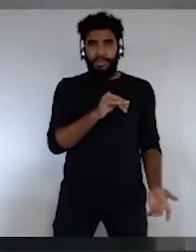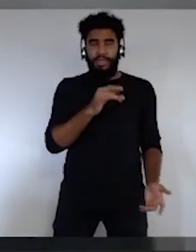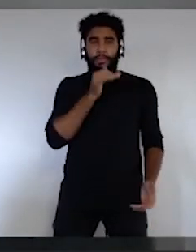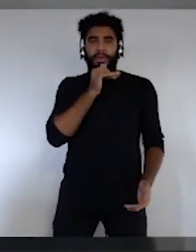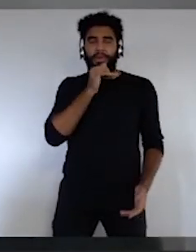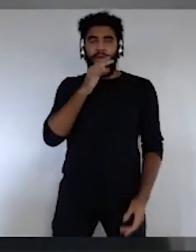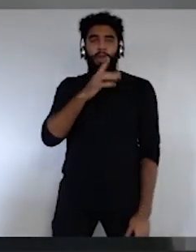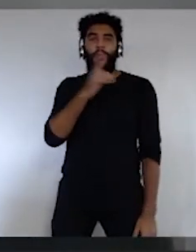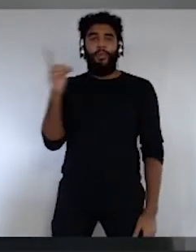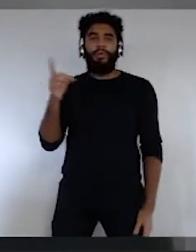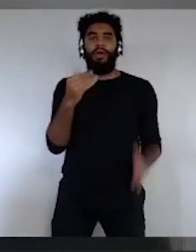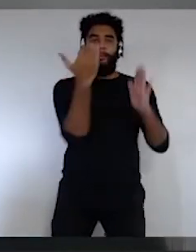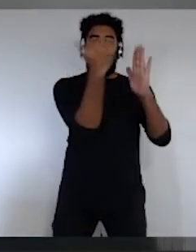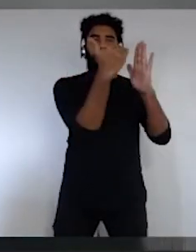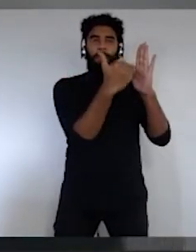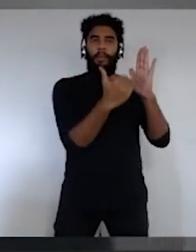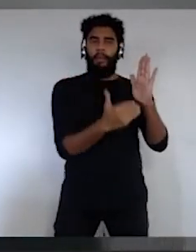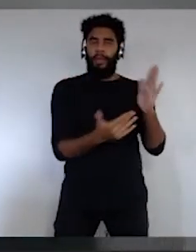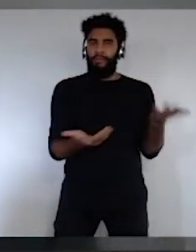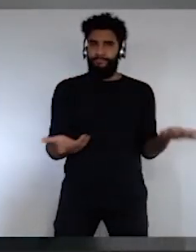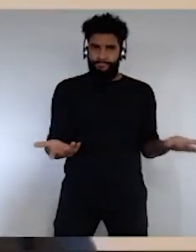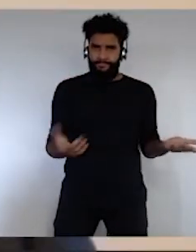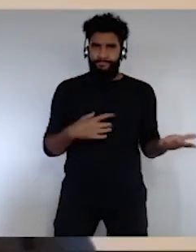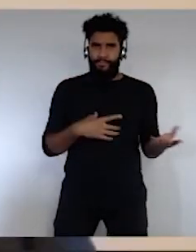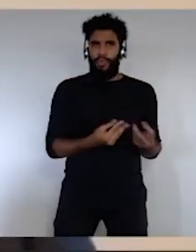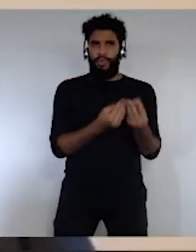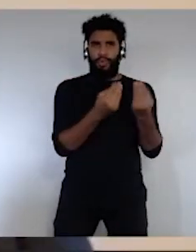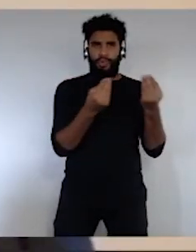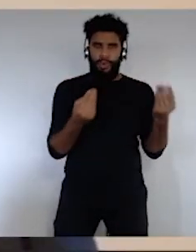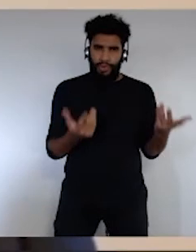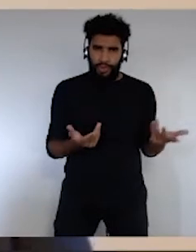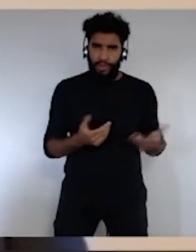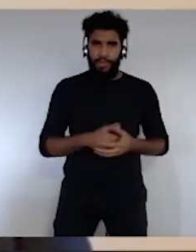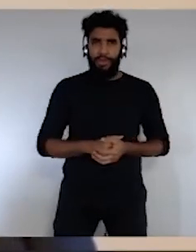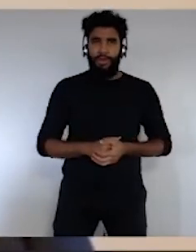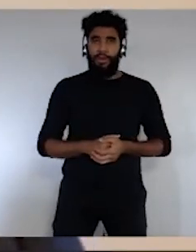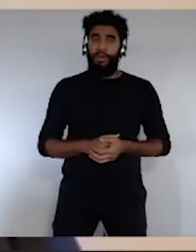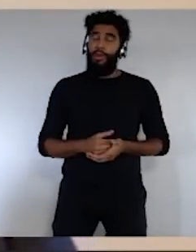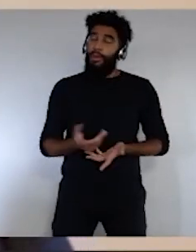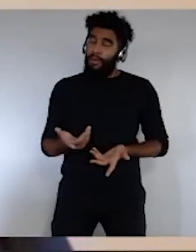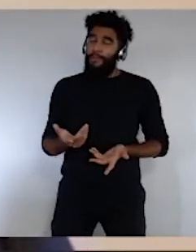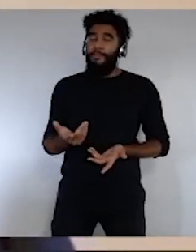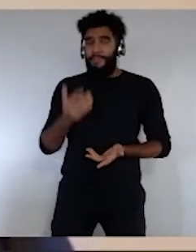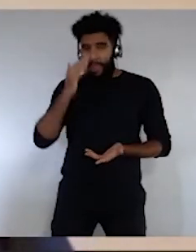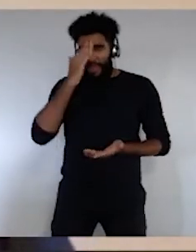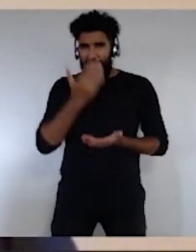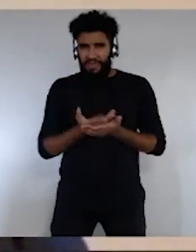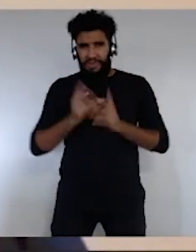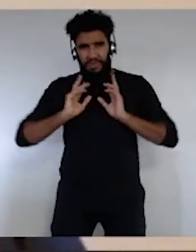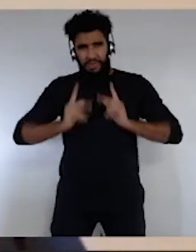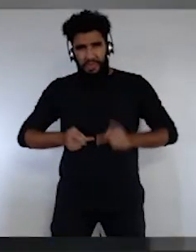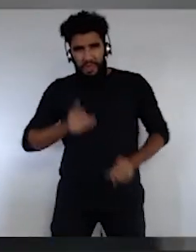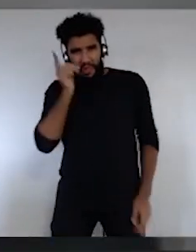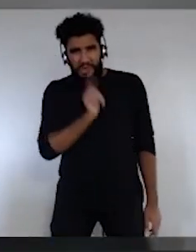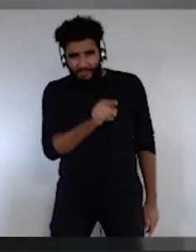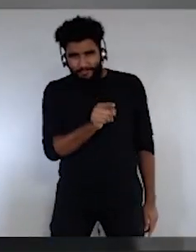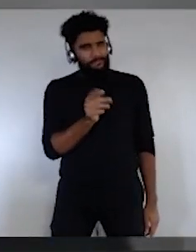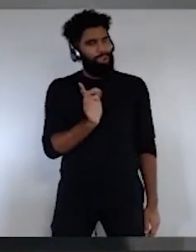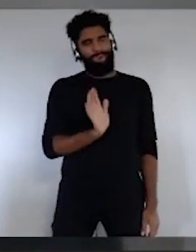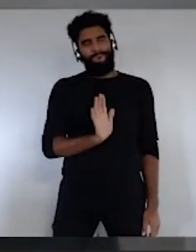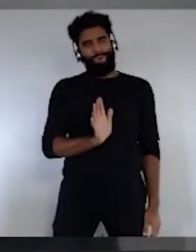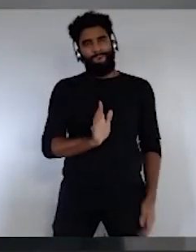estava o Supremo ainda, claro que inviabilizado. Com 11 ministros fazendo tudo isso, já é difícil julgar a matéria constitucional. Então, o que acontece?